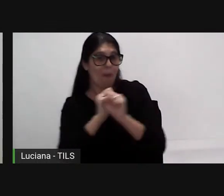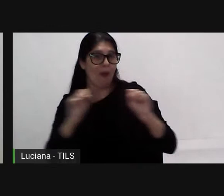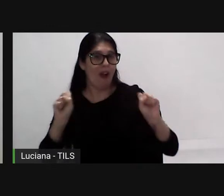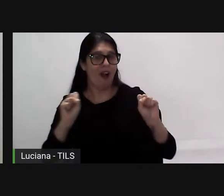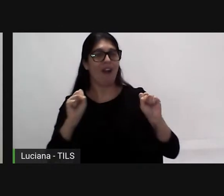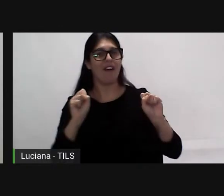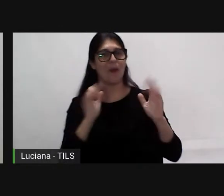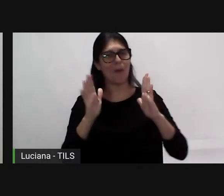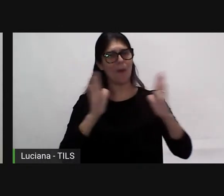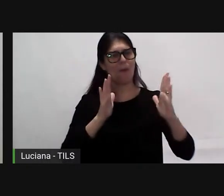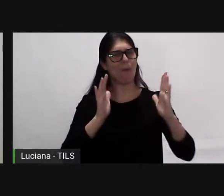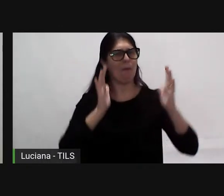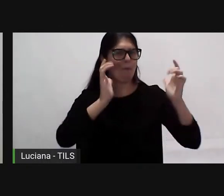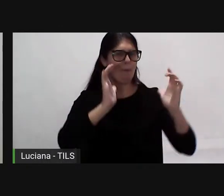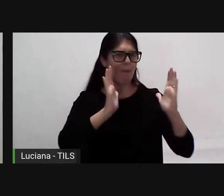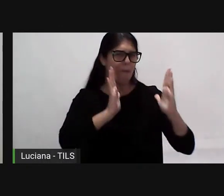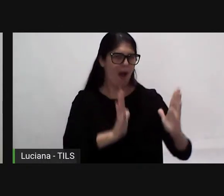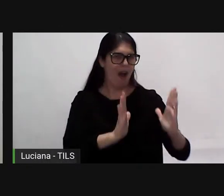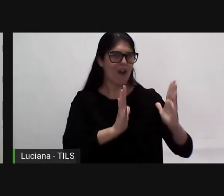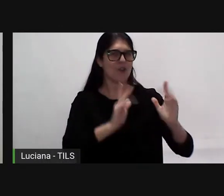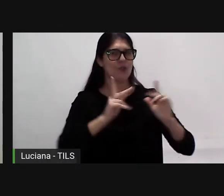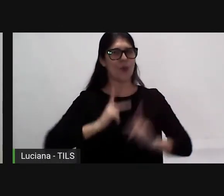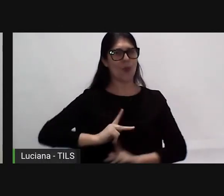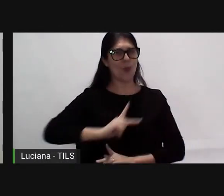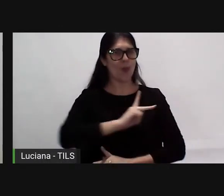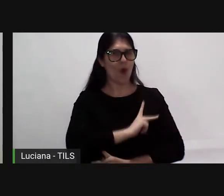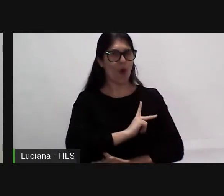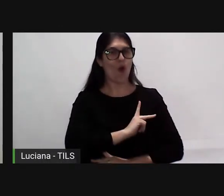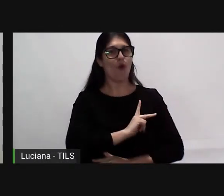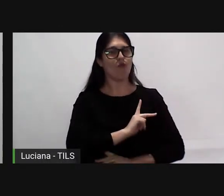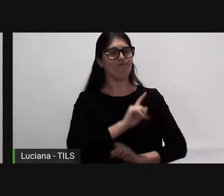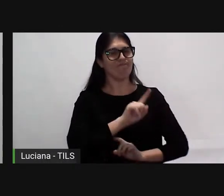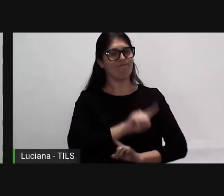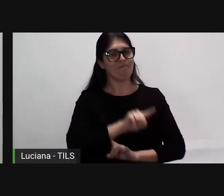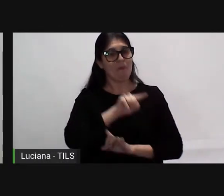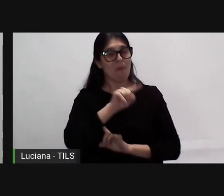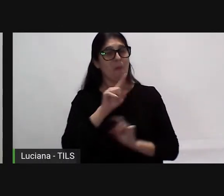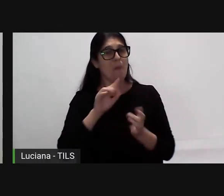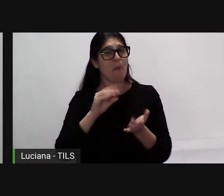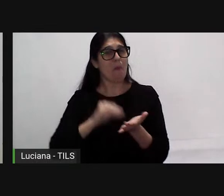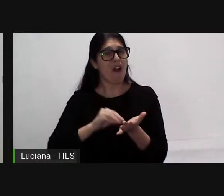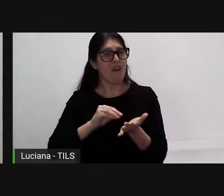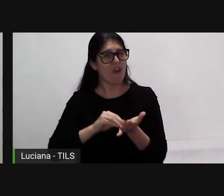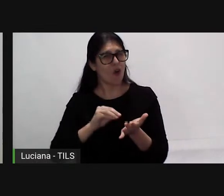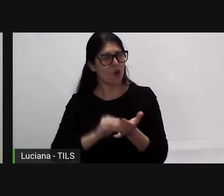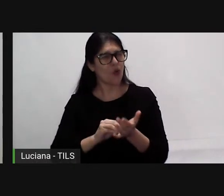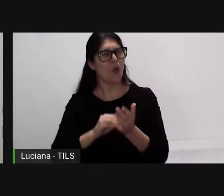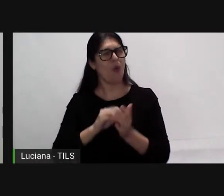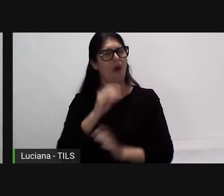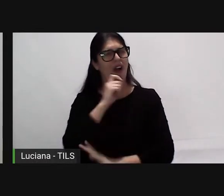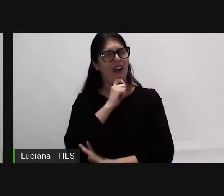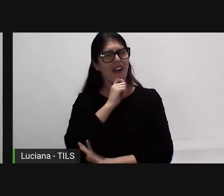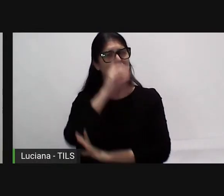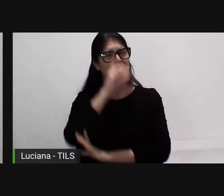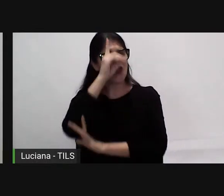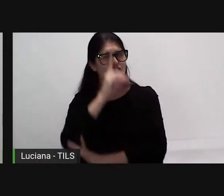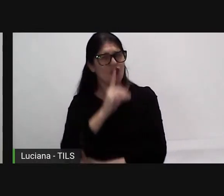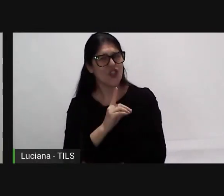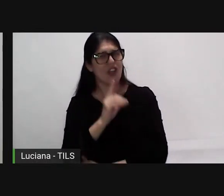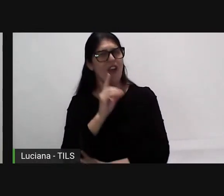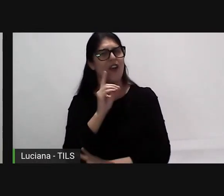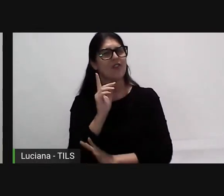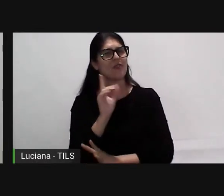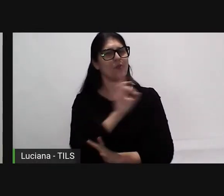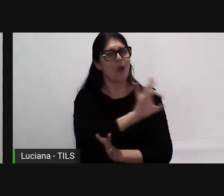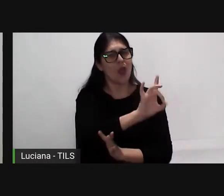população, e que não garantiu, aliás, para uma parcela da população, o direito que hoje alguns dos nossos estudantes têm,